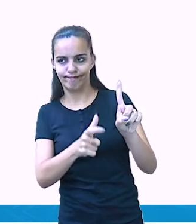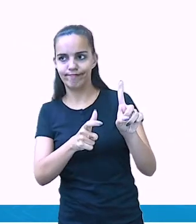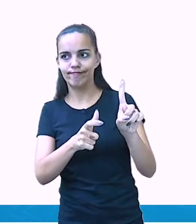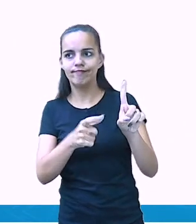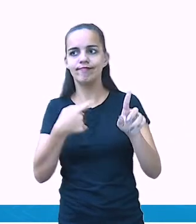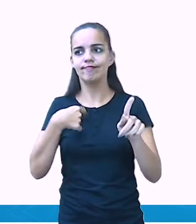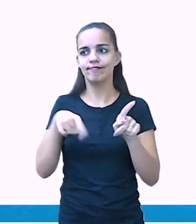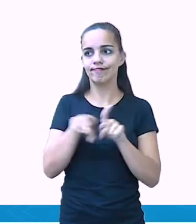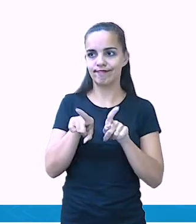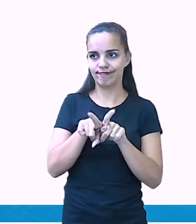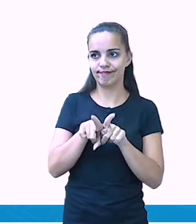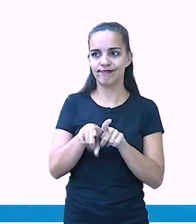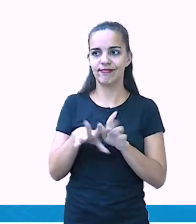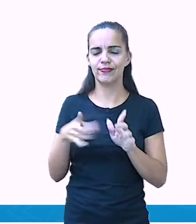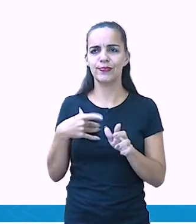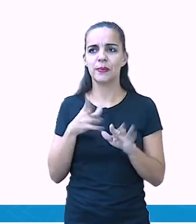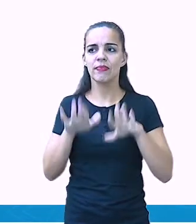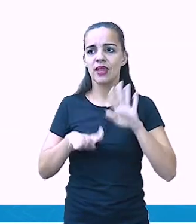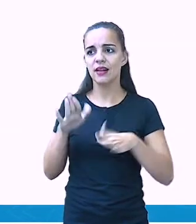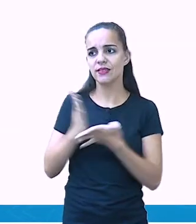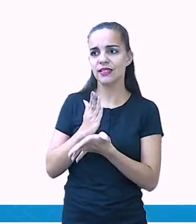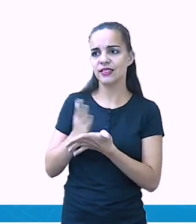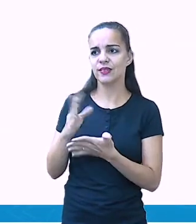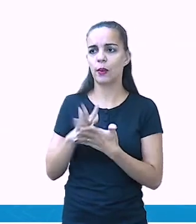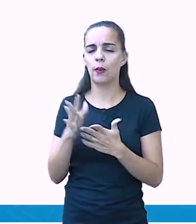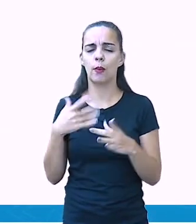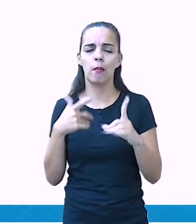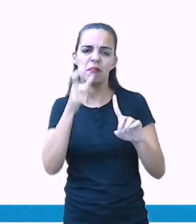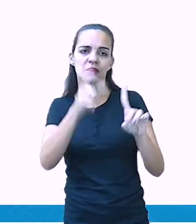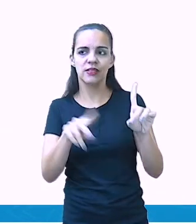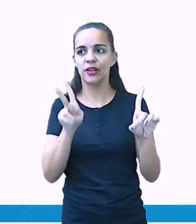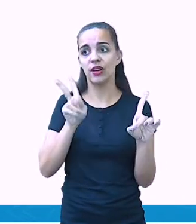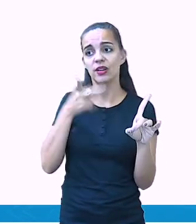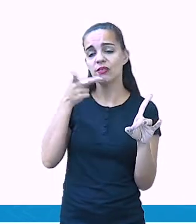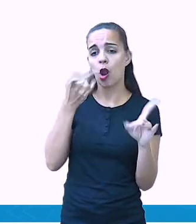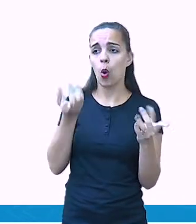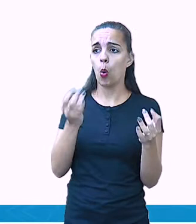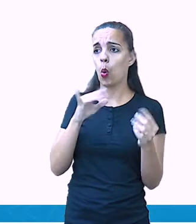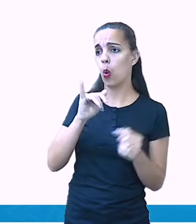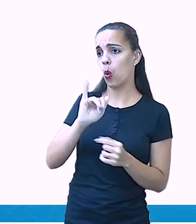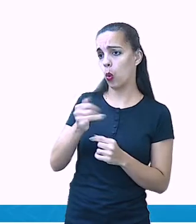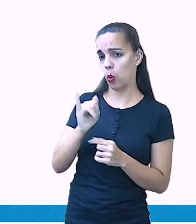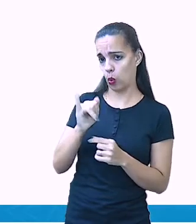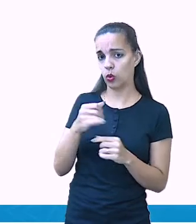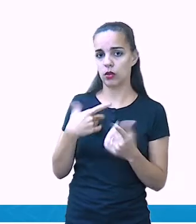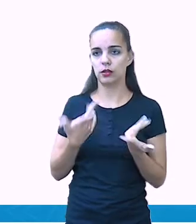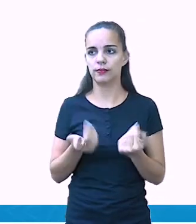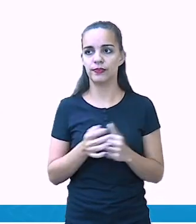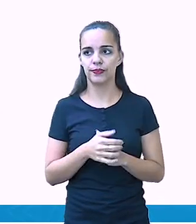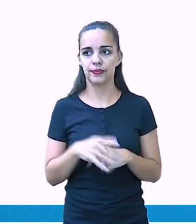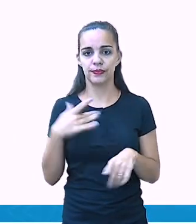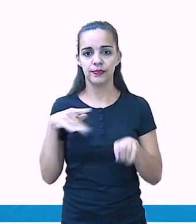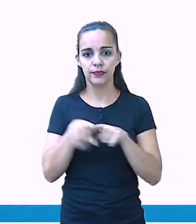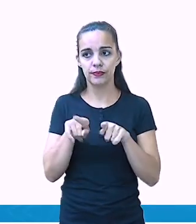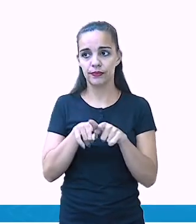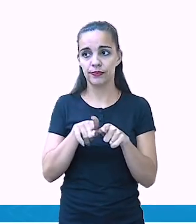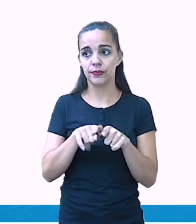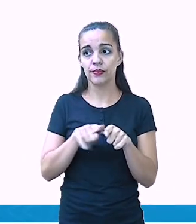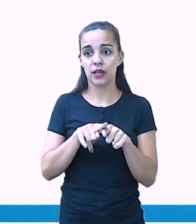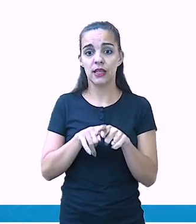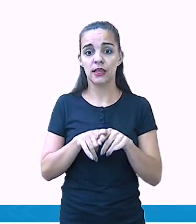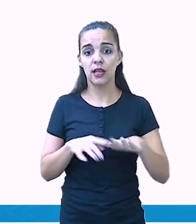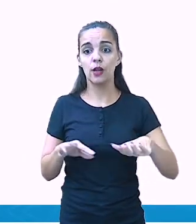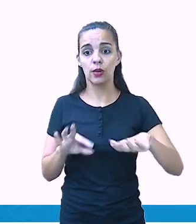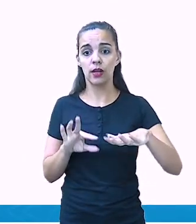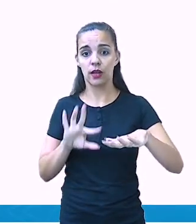grande parte dela tem algum personagem falando ou contando ali a história em quadrinhos. Ela tem um enredo,